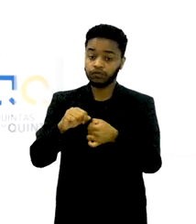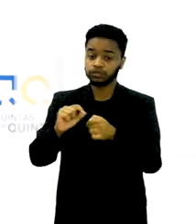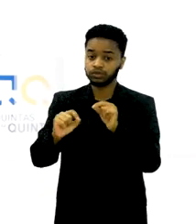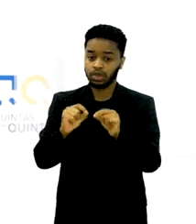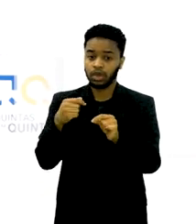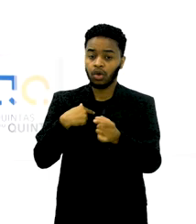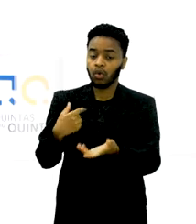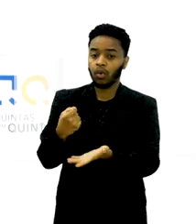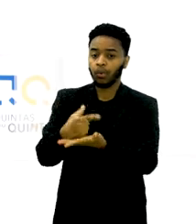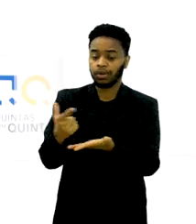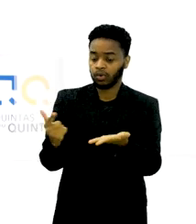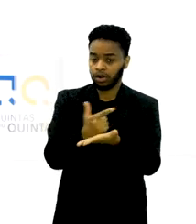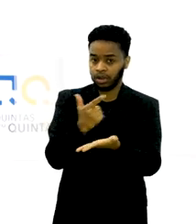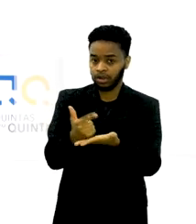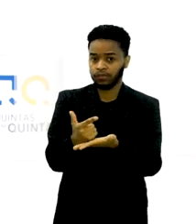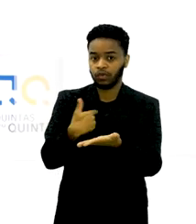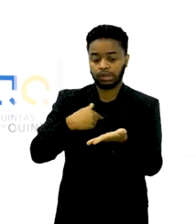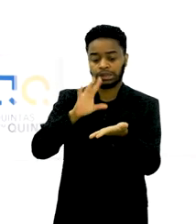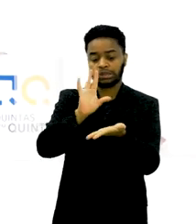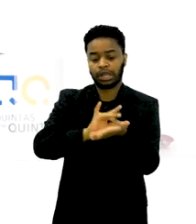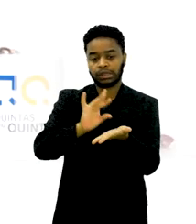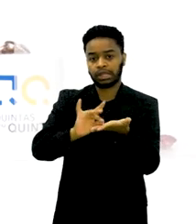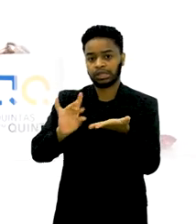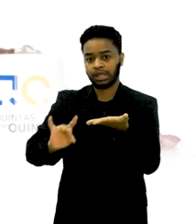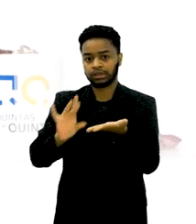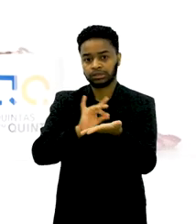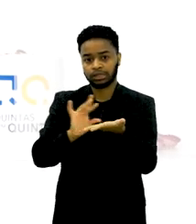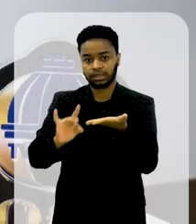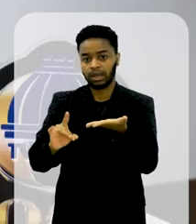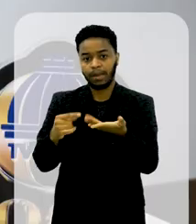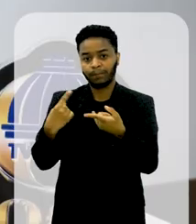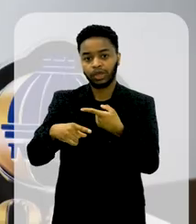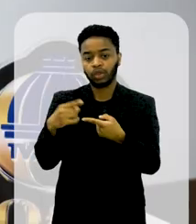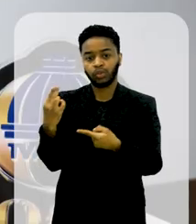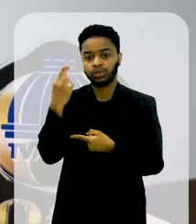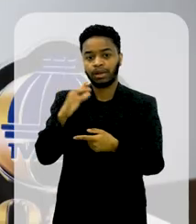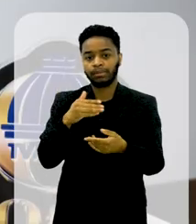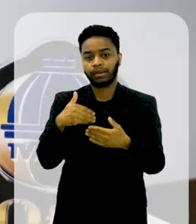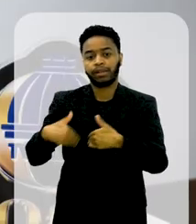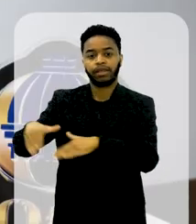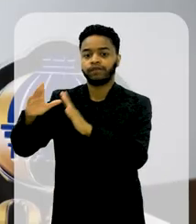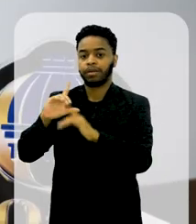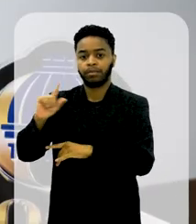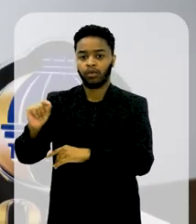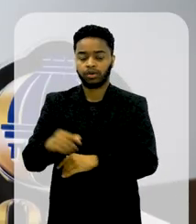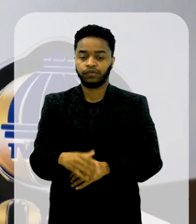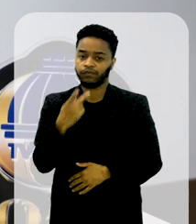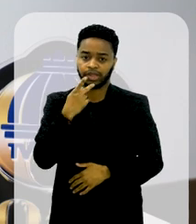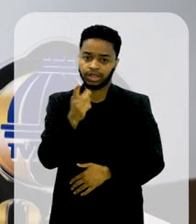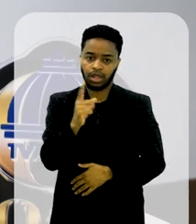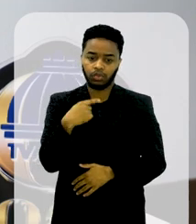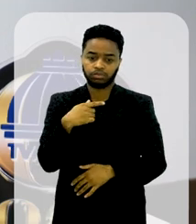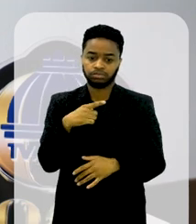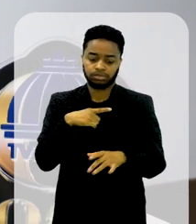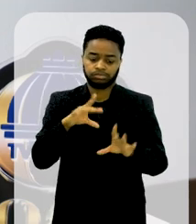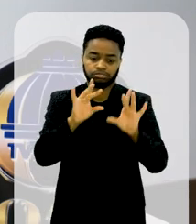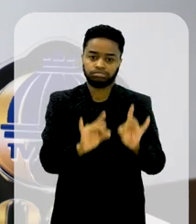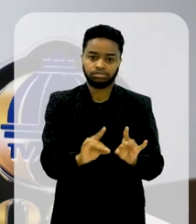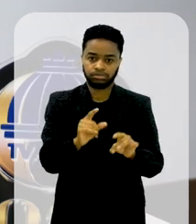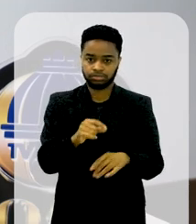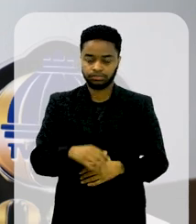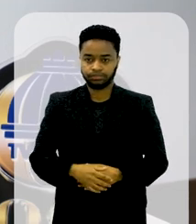eh comprei a um um álbum e comecei a colar para não ter como levar não tá tudo preso no álbum né eh